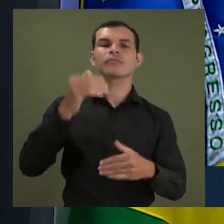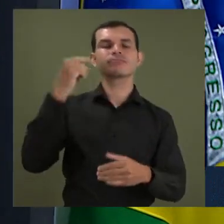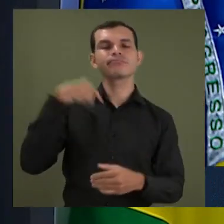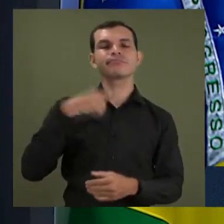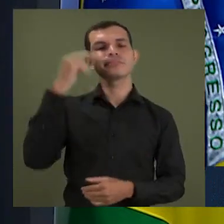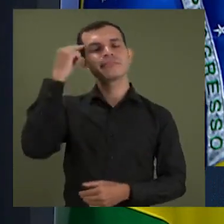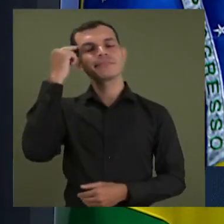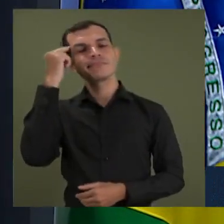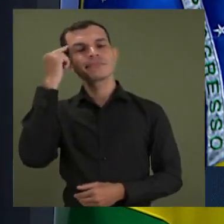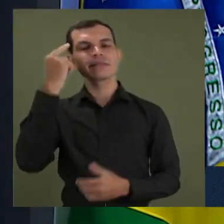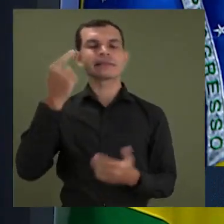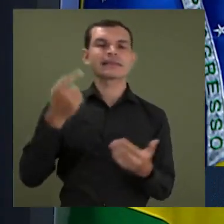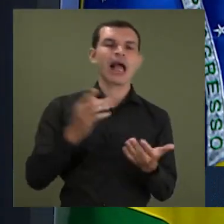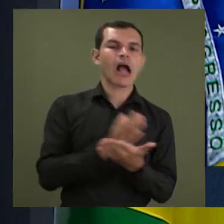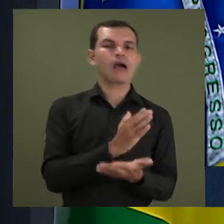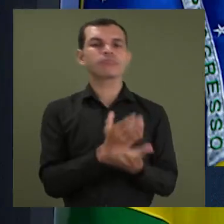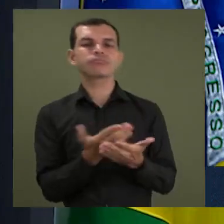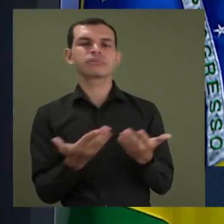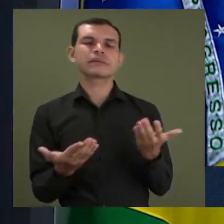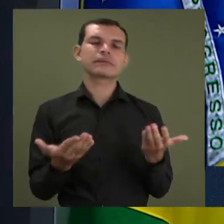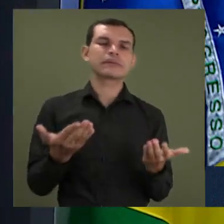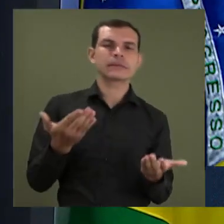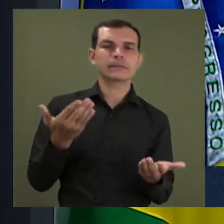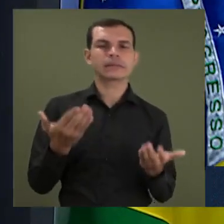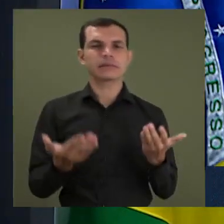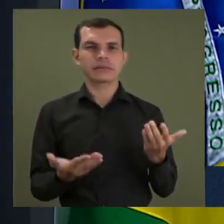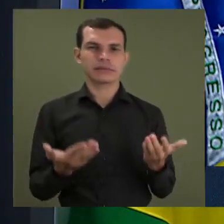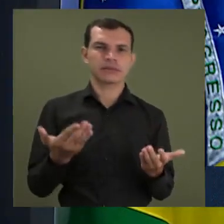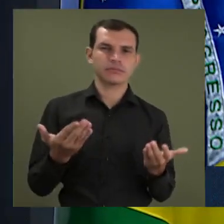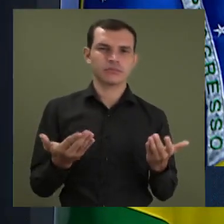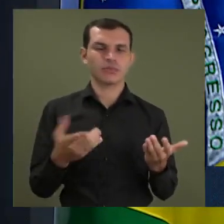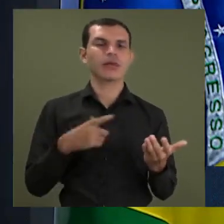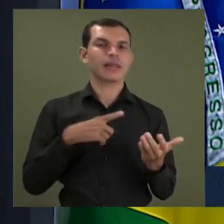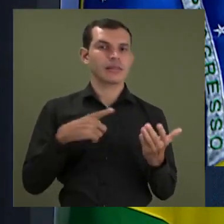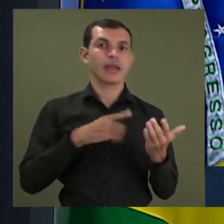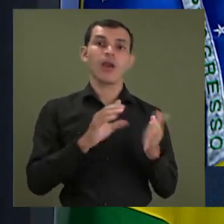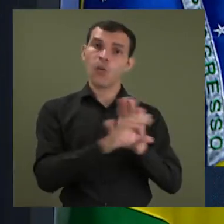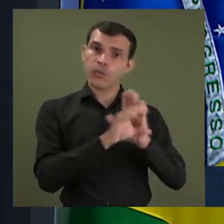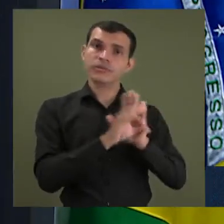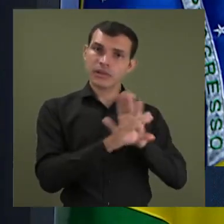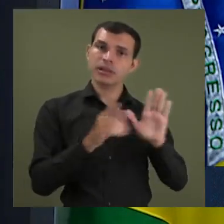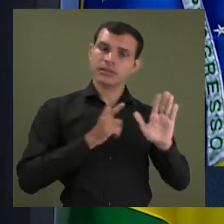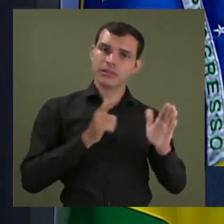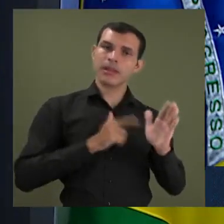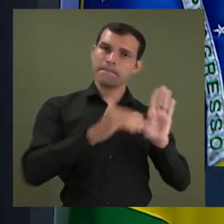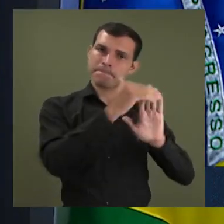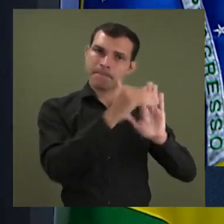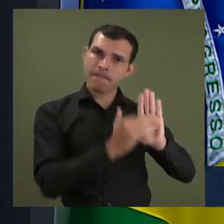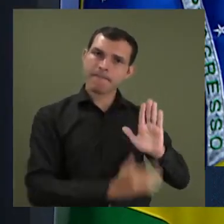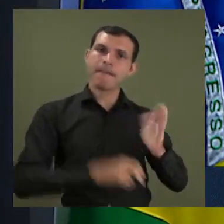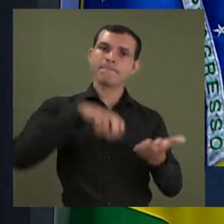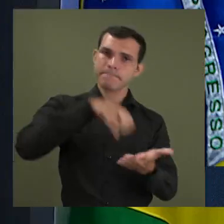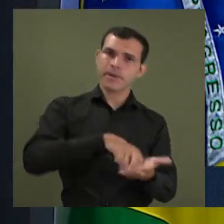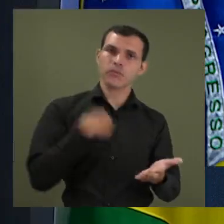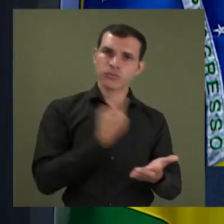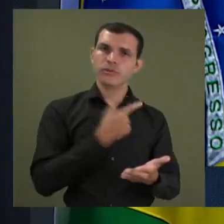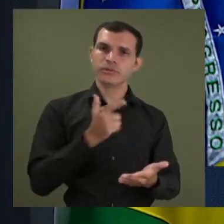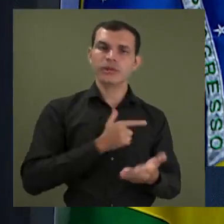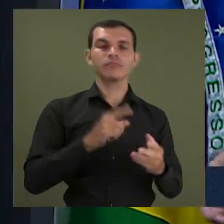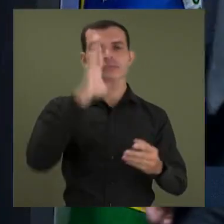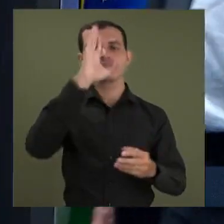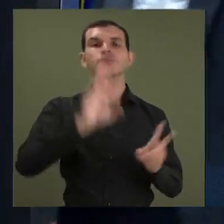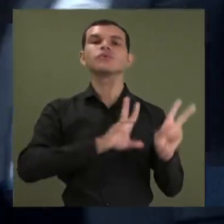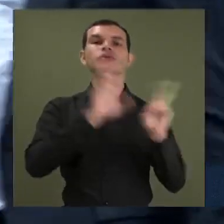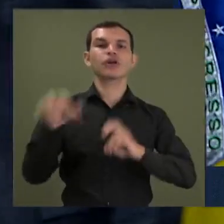relativização de conceitos bem estabelecidos no nosso Código Penal, ainda mais se tratando de situações de